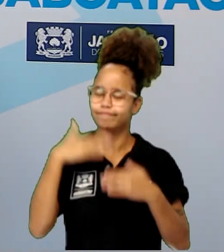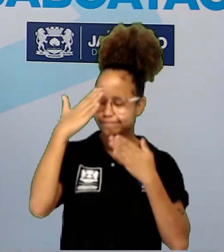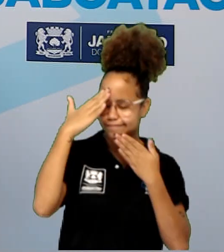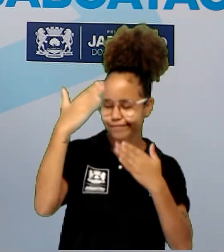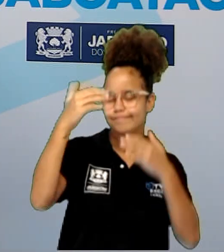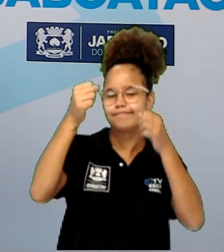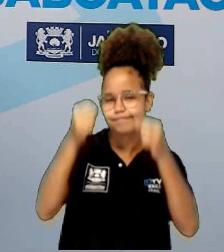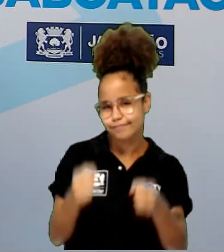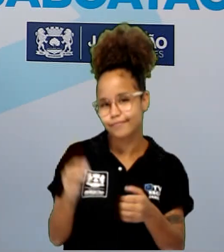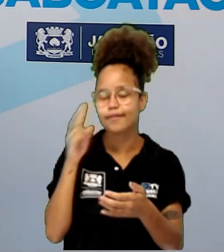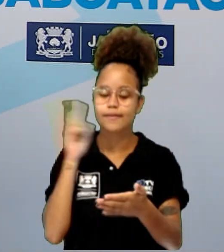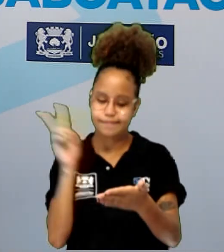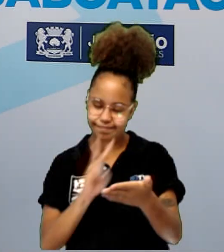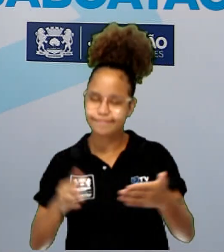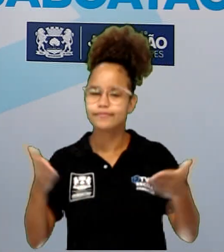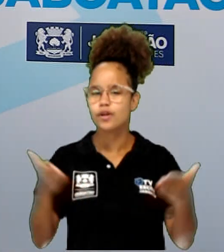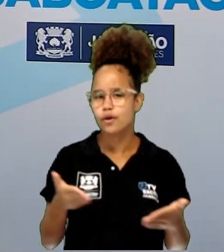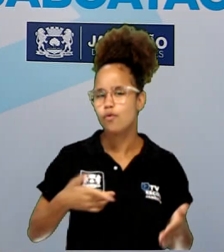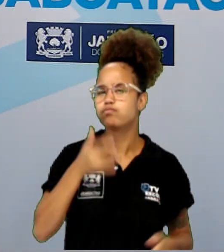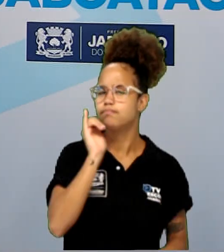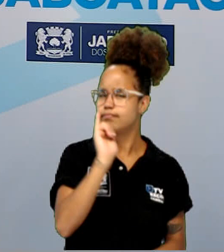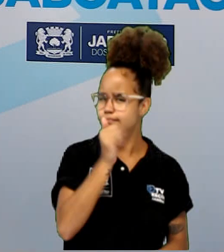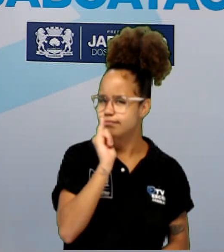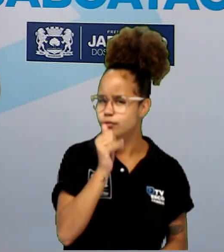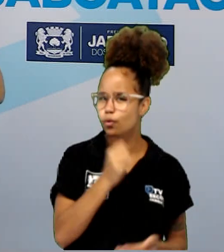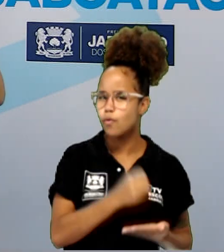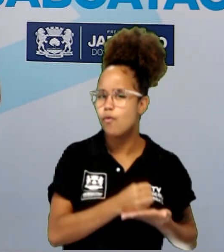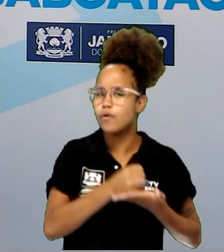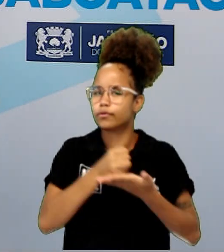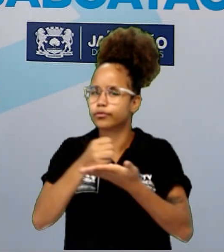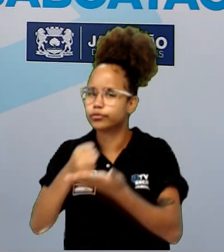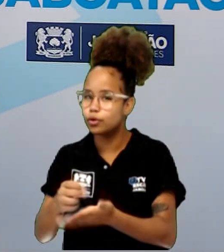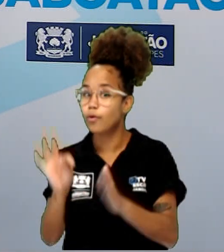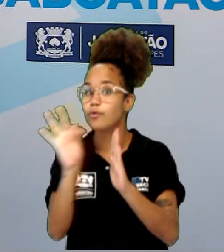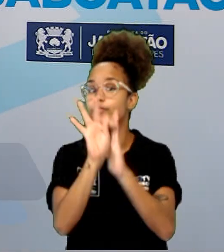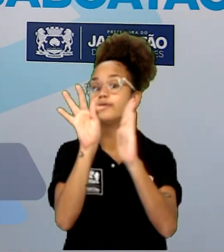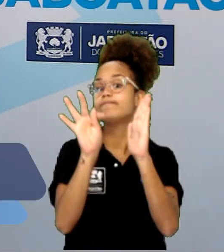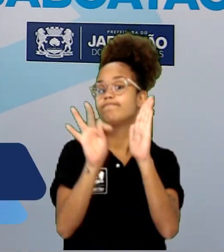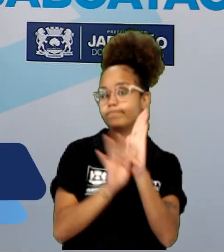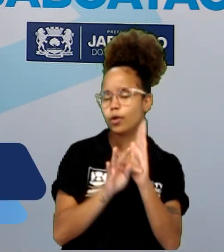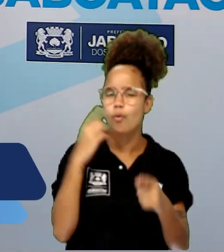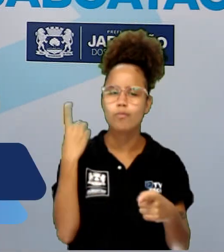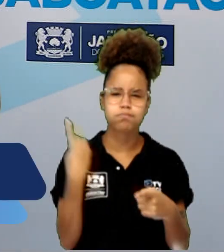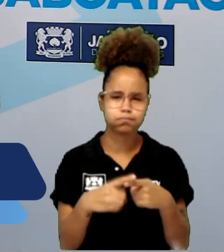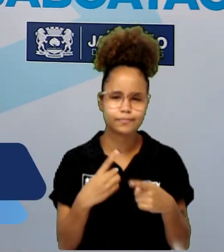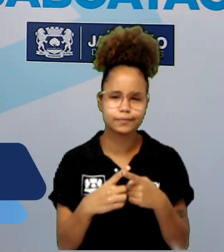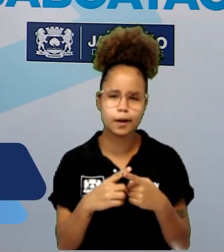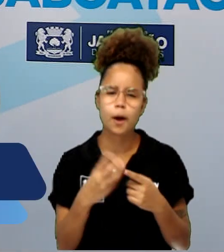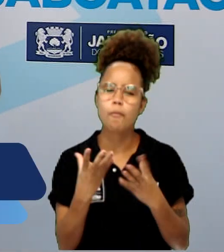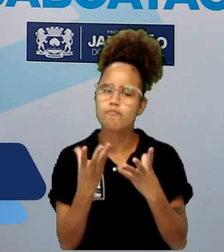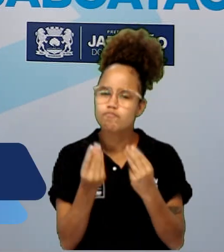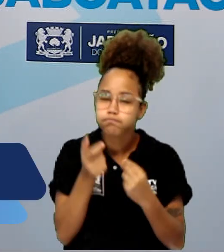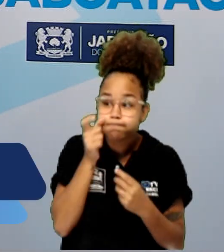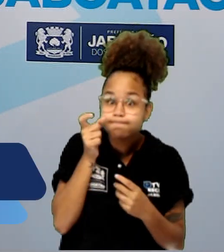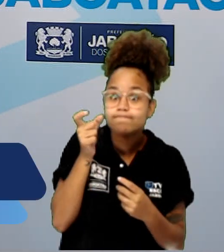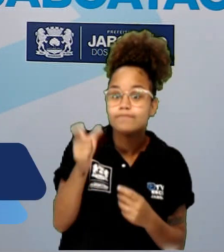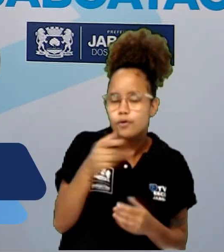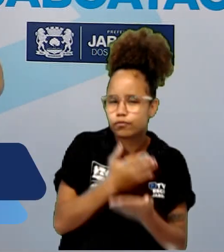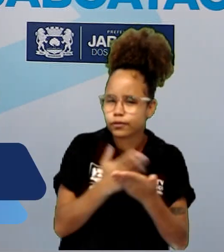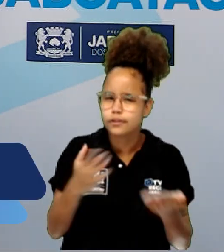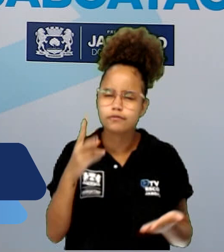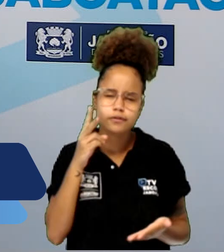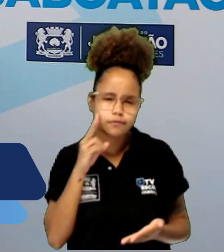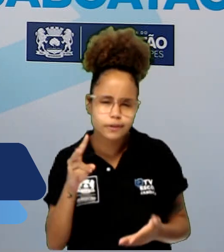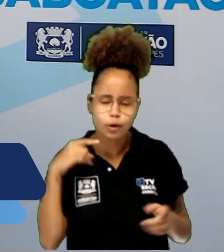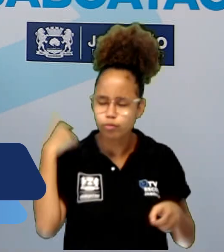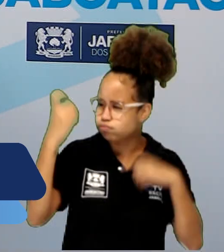vocês. E eu vou contar essa história com o auxílio aqui de uns textinhos, porque ela é muito interessante e vocês vão ver que